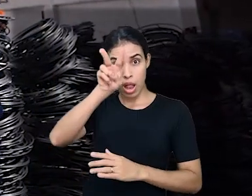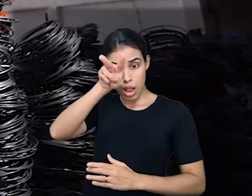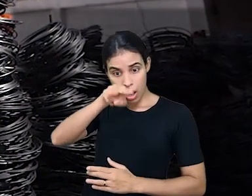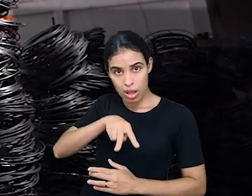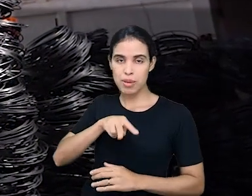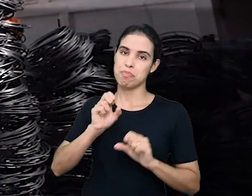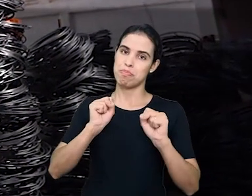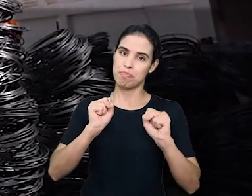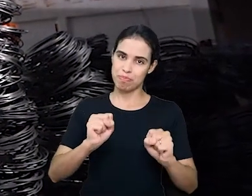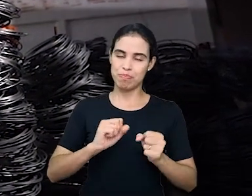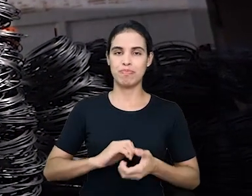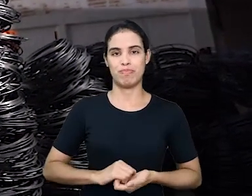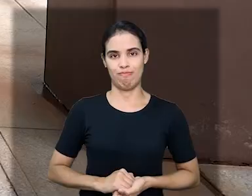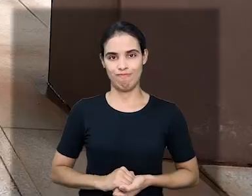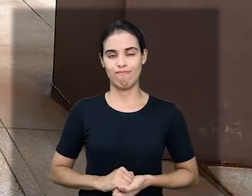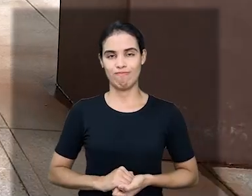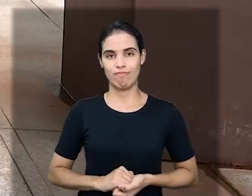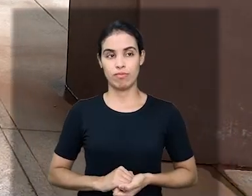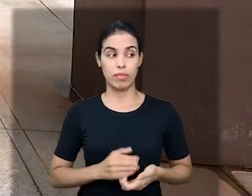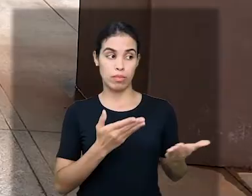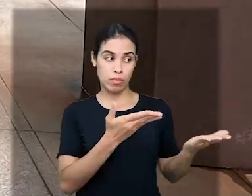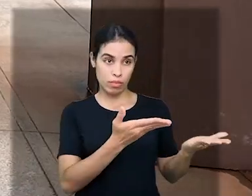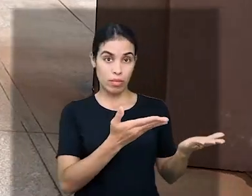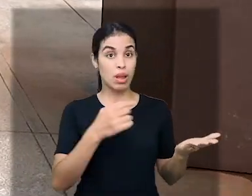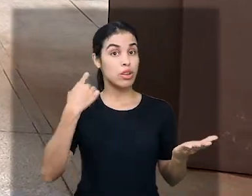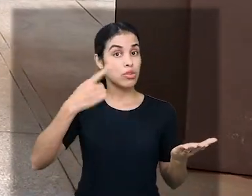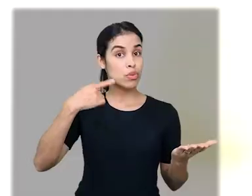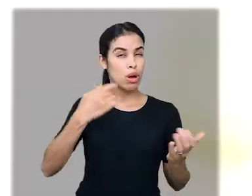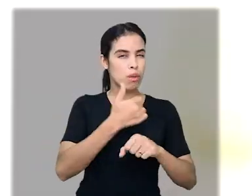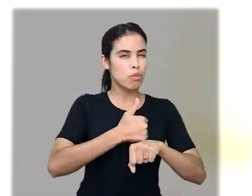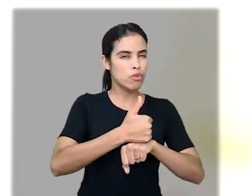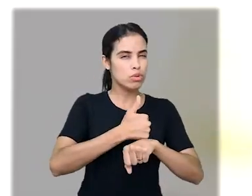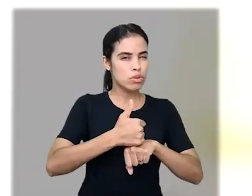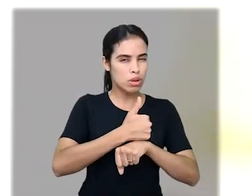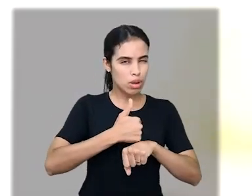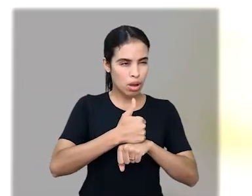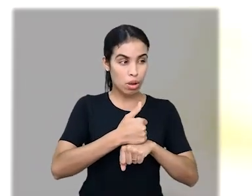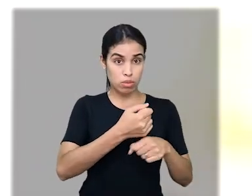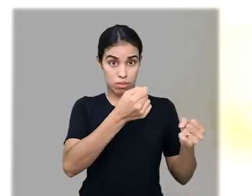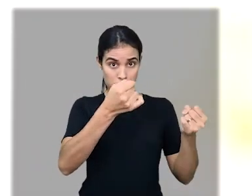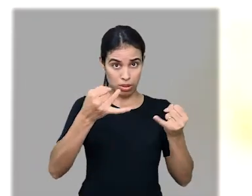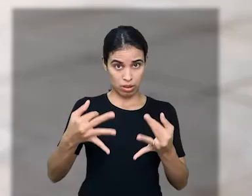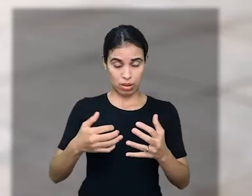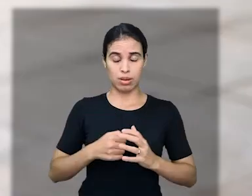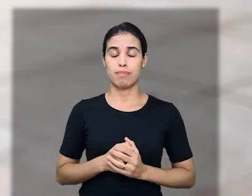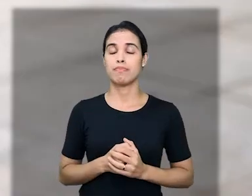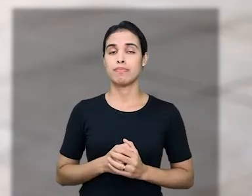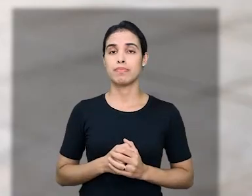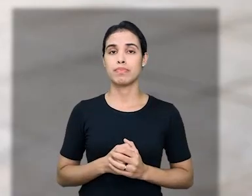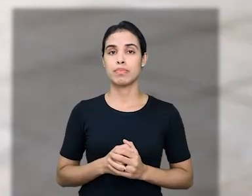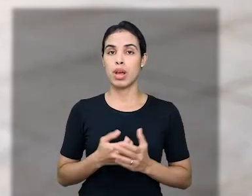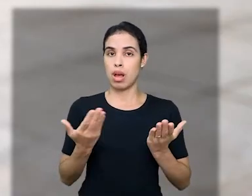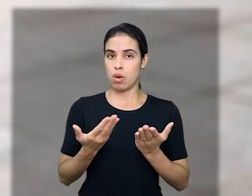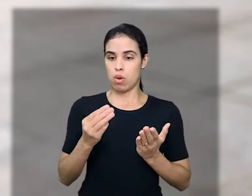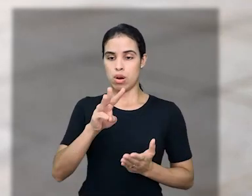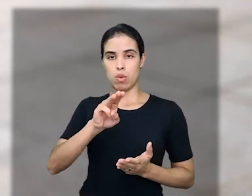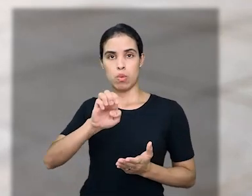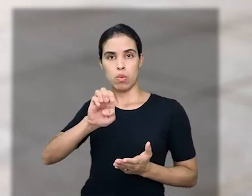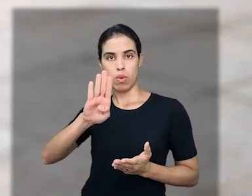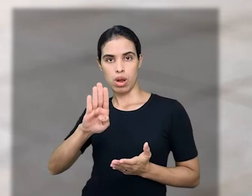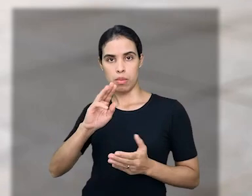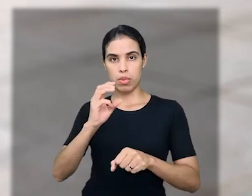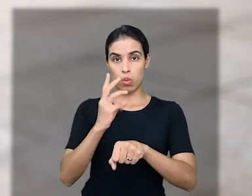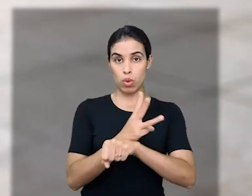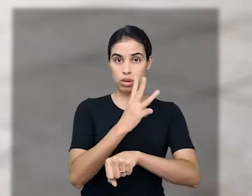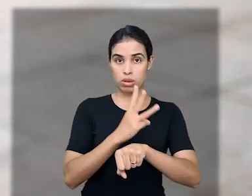ler as conversas privadas. É o que explica a advogada especialista em direito do trabalho. Vale lembrar que agora temos o WhatsApp